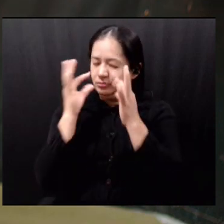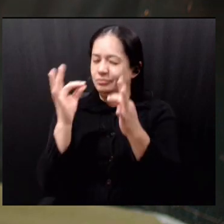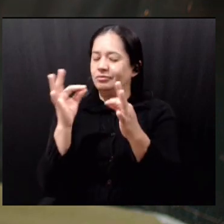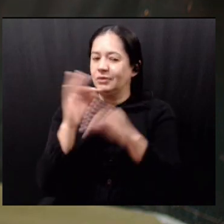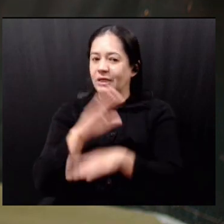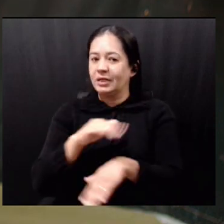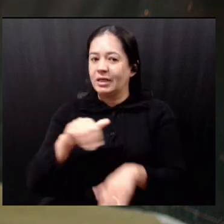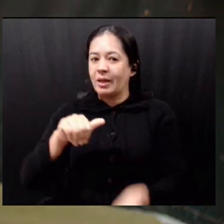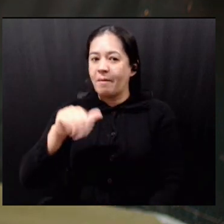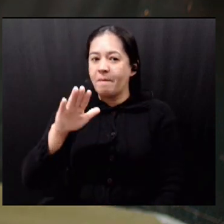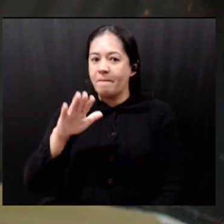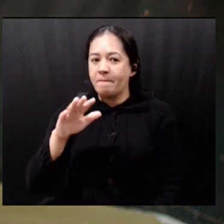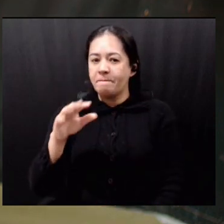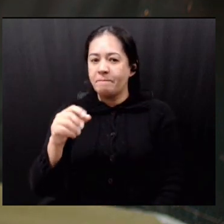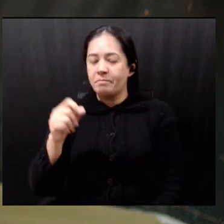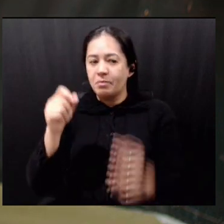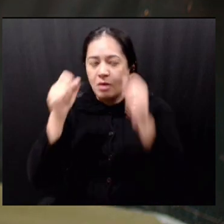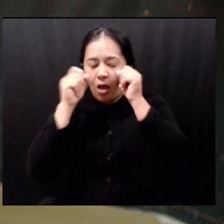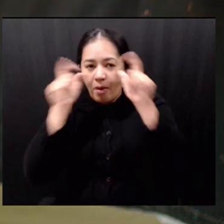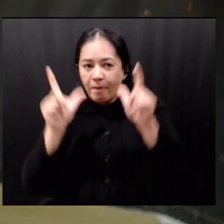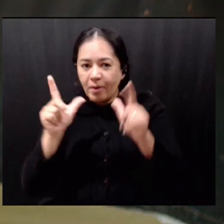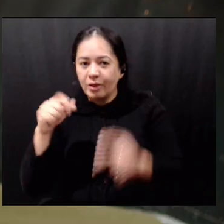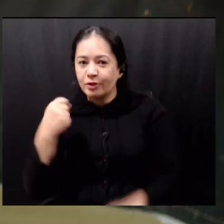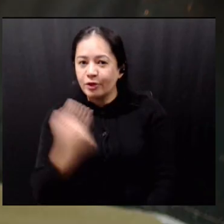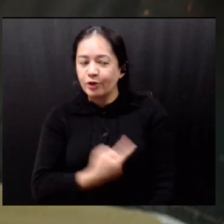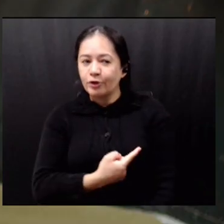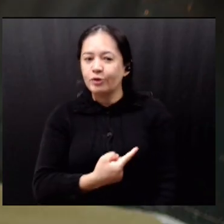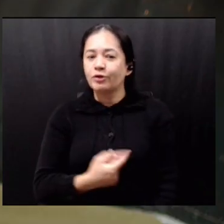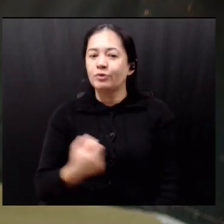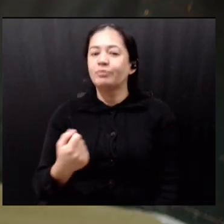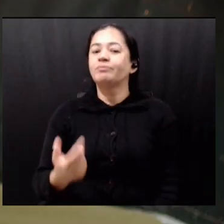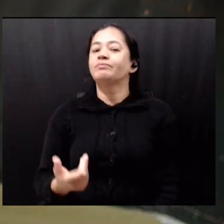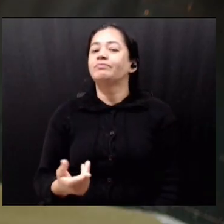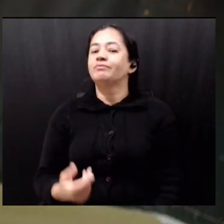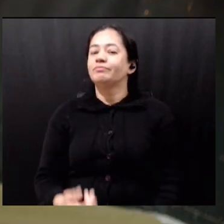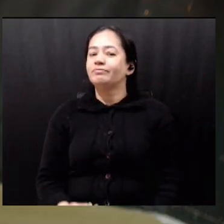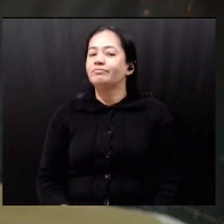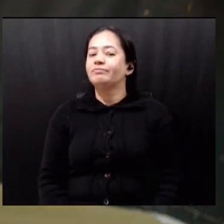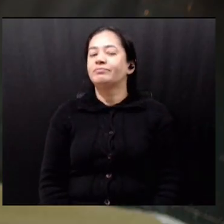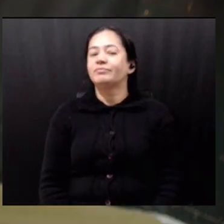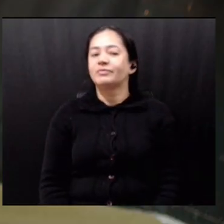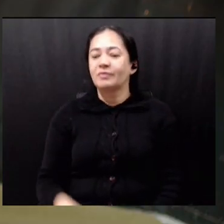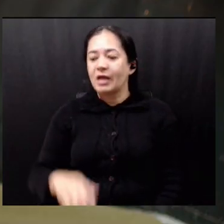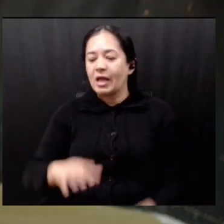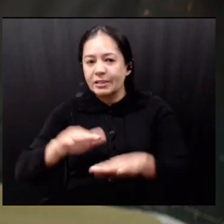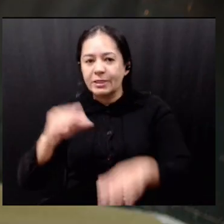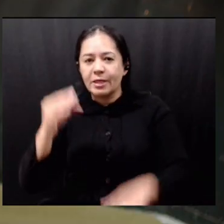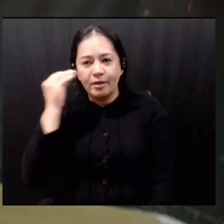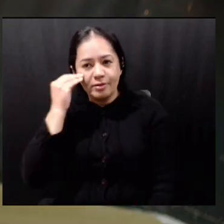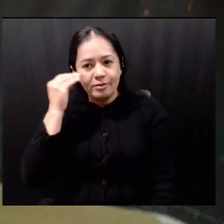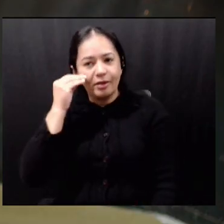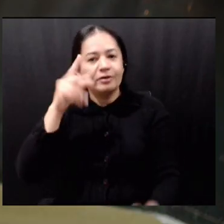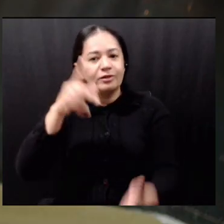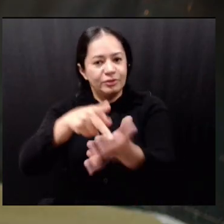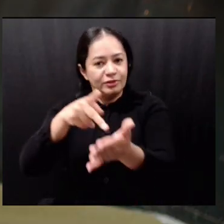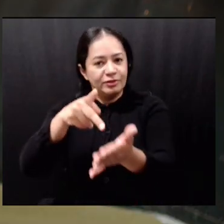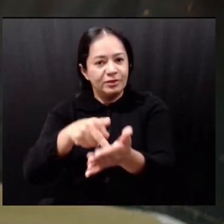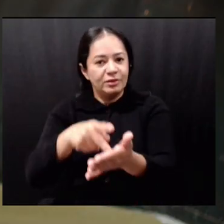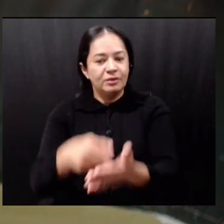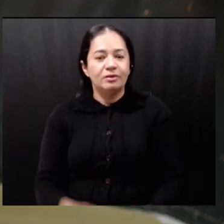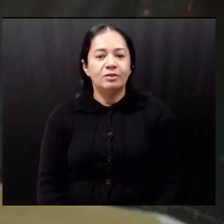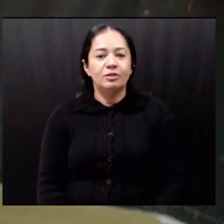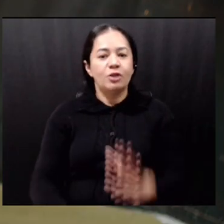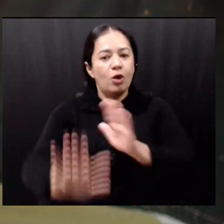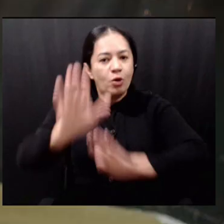ligada do que a gente. Para analisar e elas nos testam realmente. Então, cuidado para não